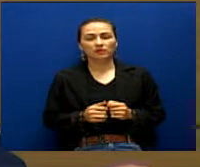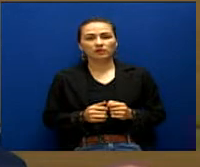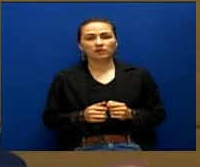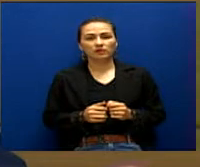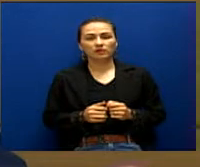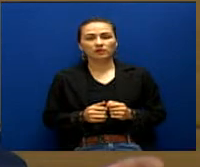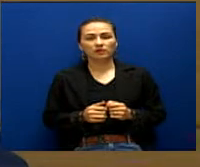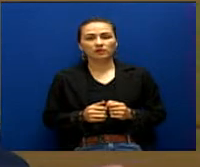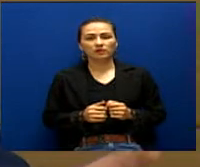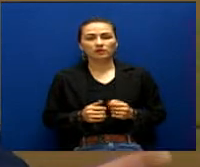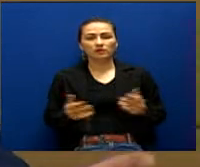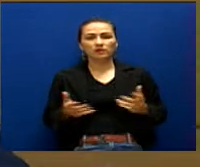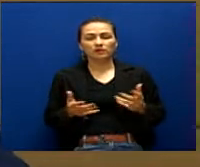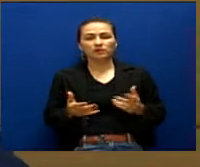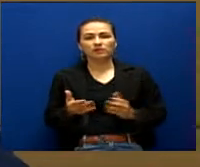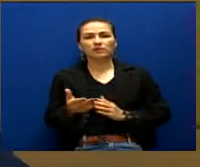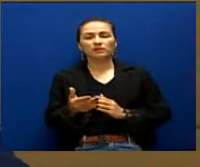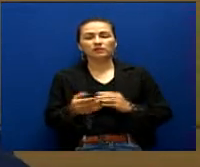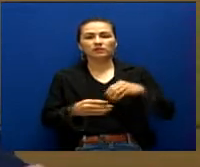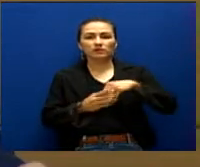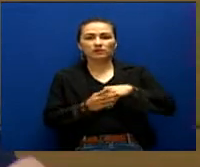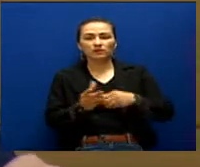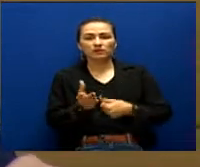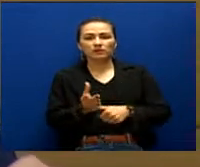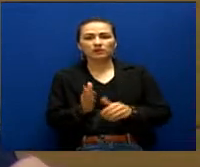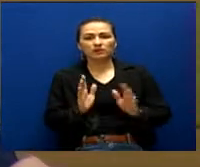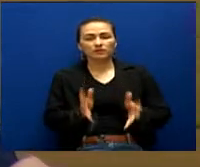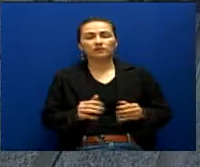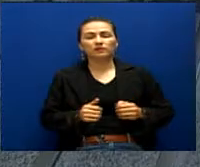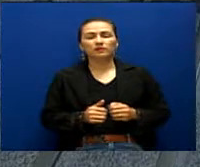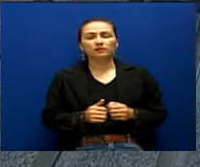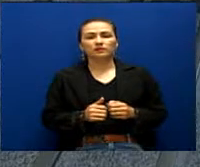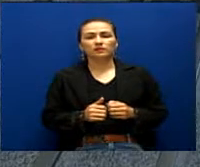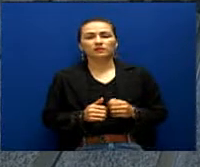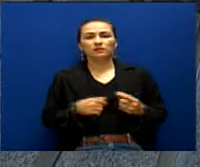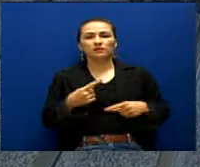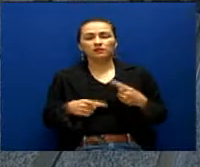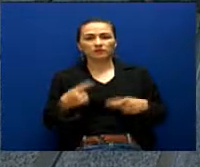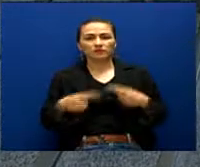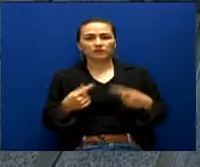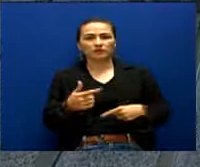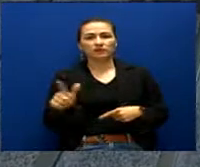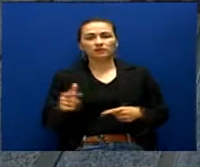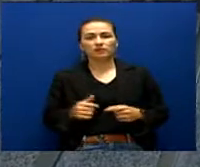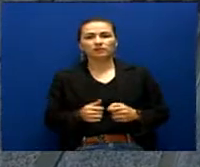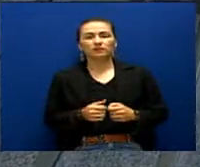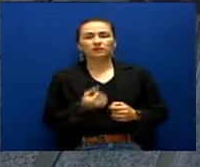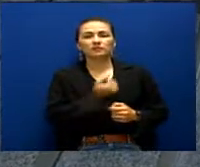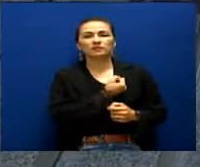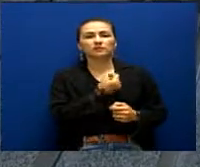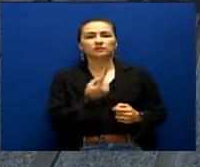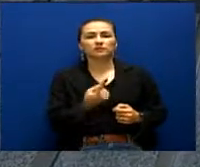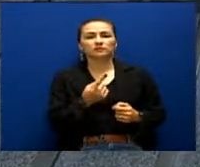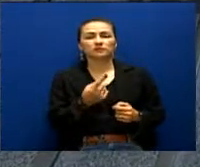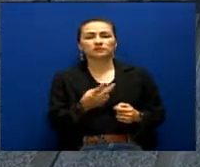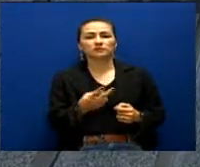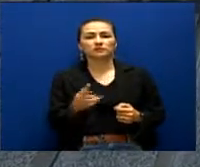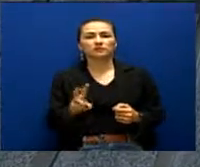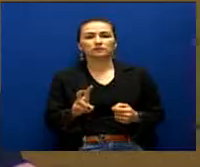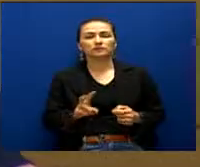votação e daí já ir para a próxima, Martinez. E daí seria a 1? A 1, a 2 e a 5. A 2.